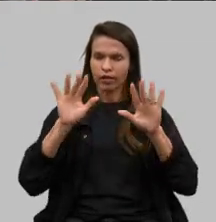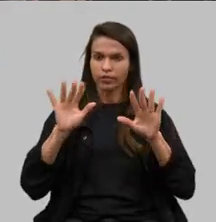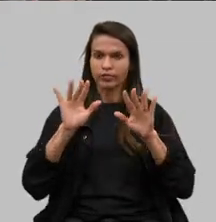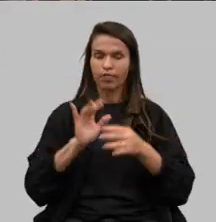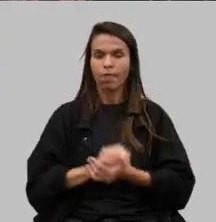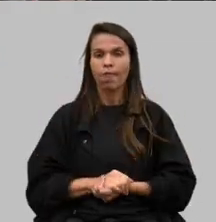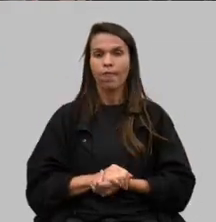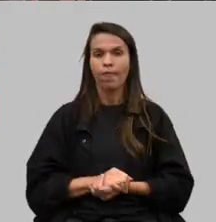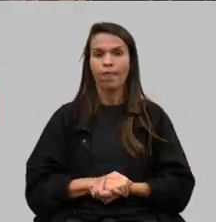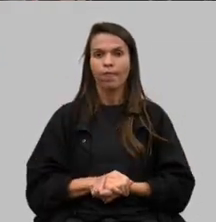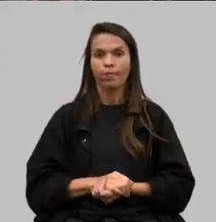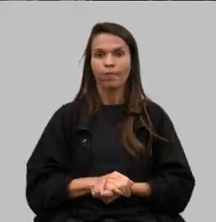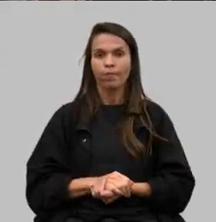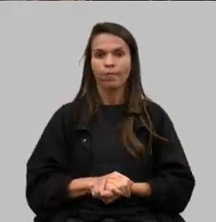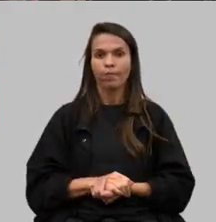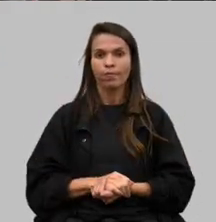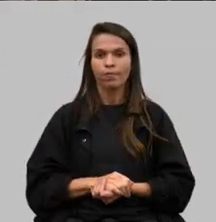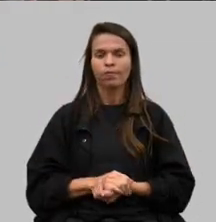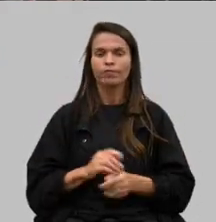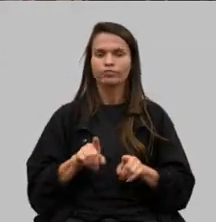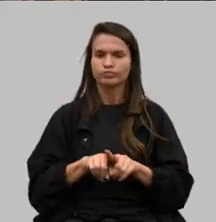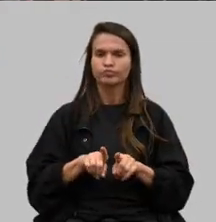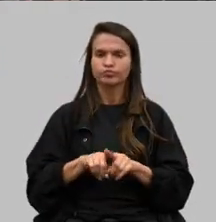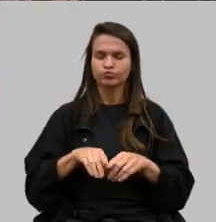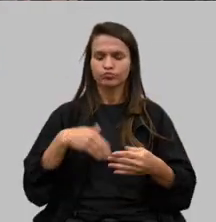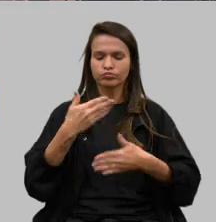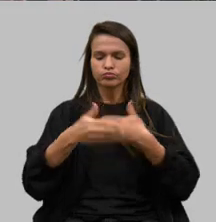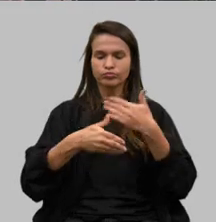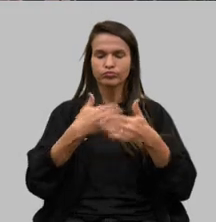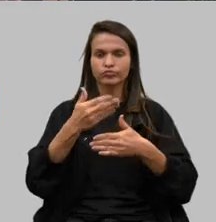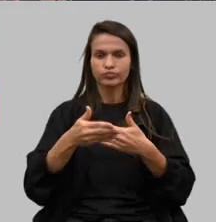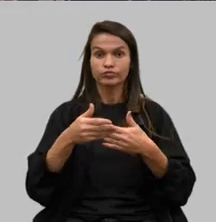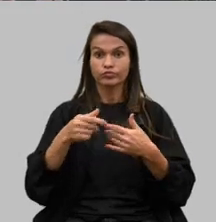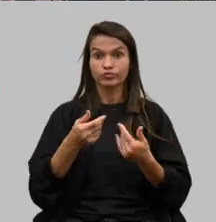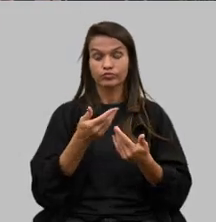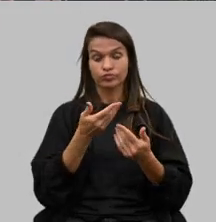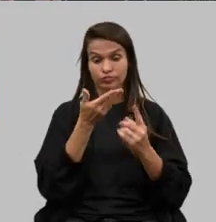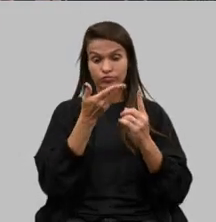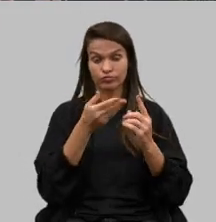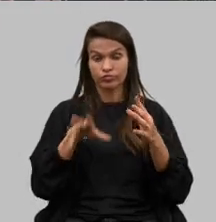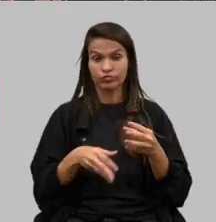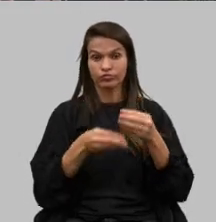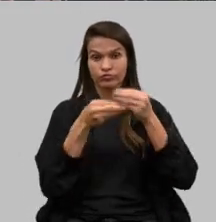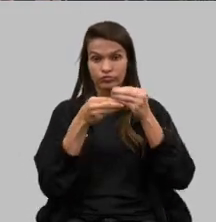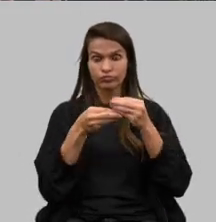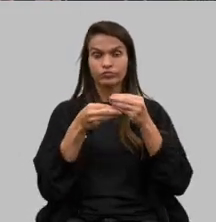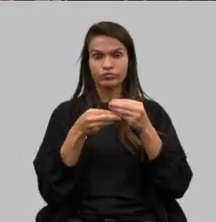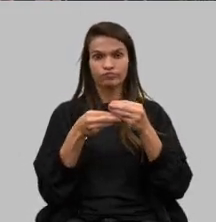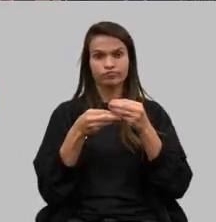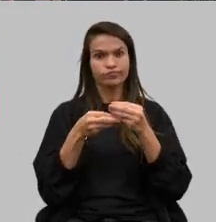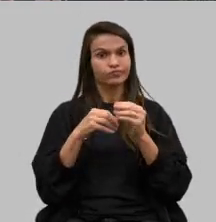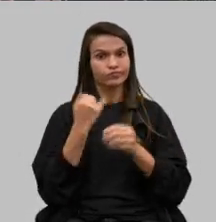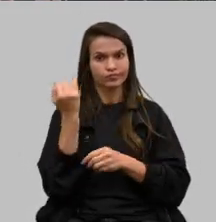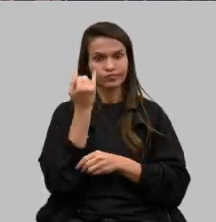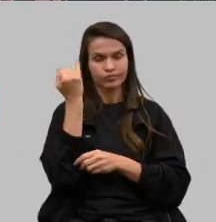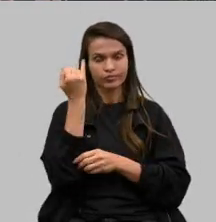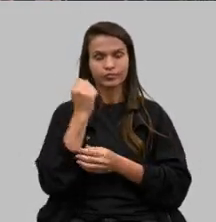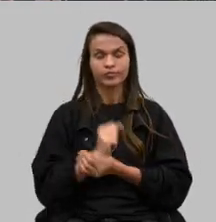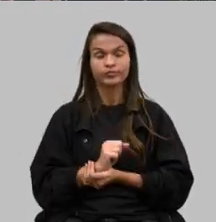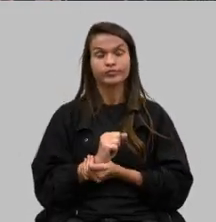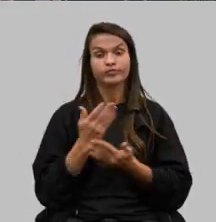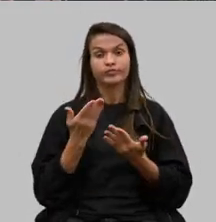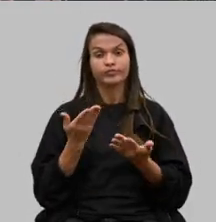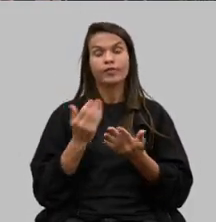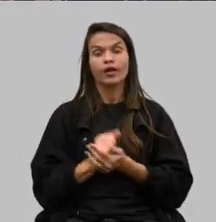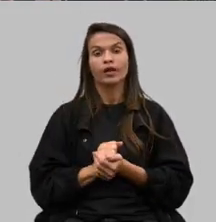e e produtivo né uma vez que as suas contribuições são contribuições realmente relevantes bem em